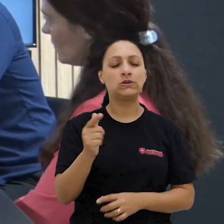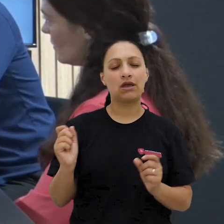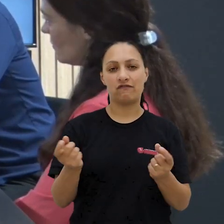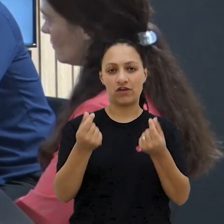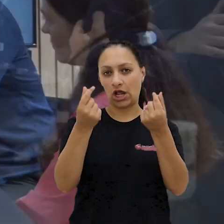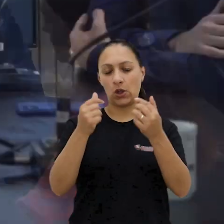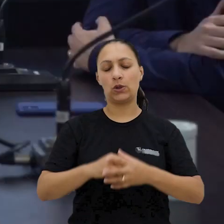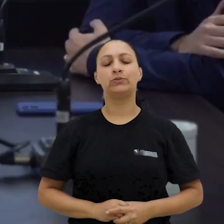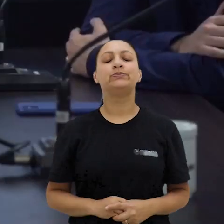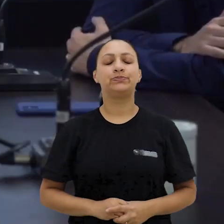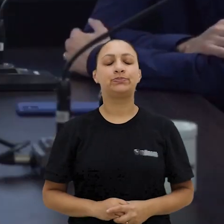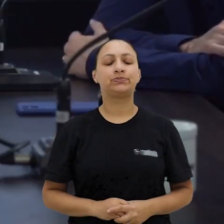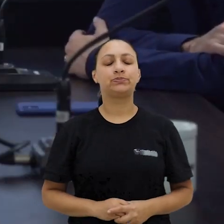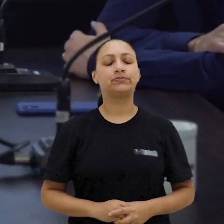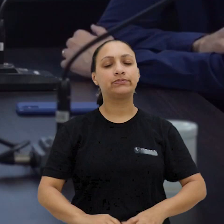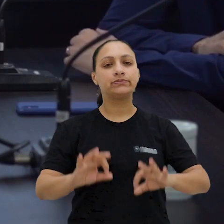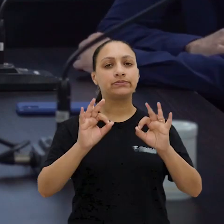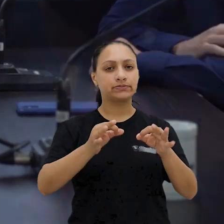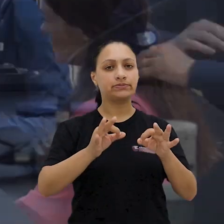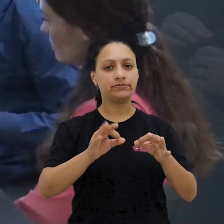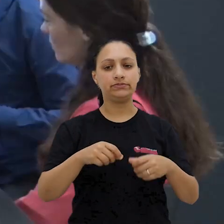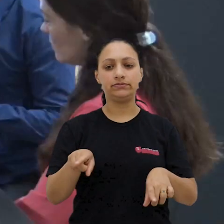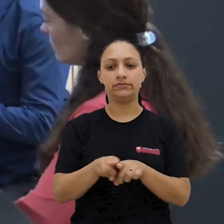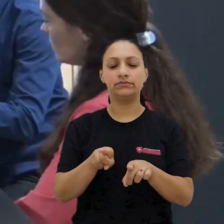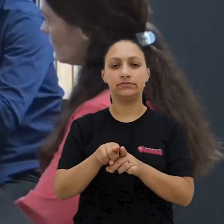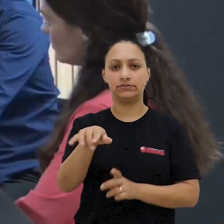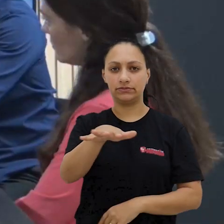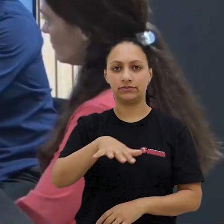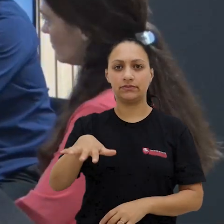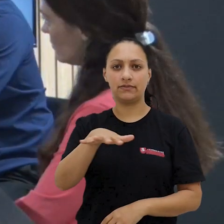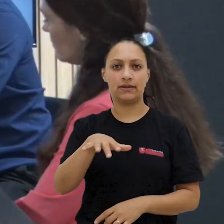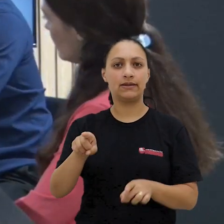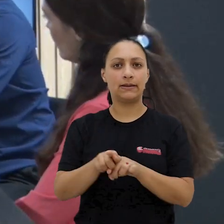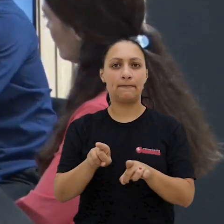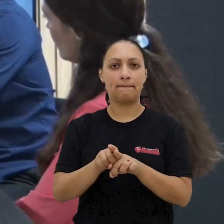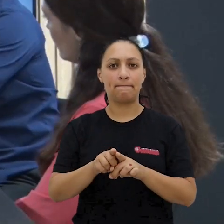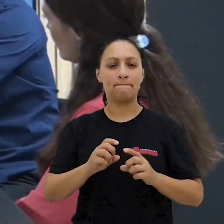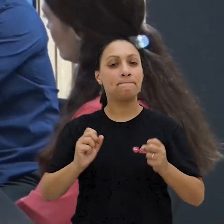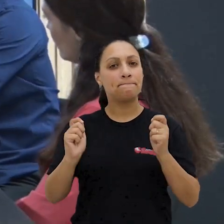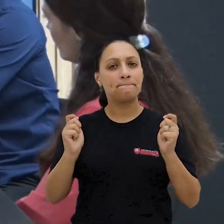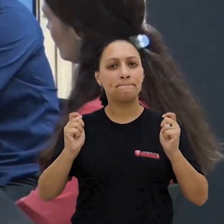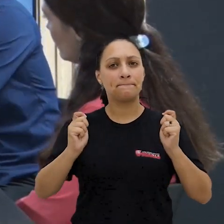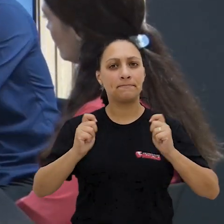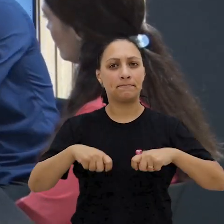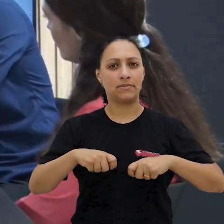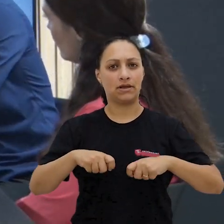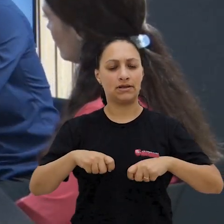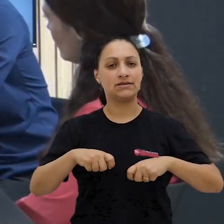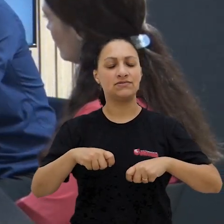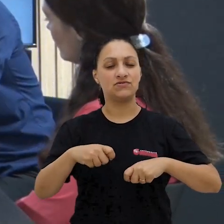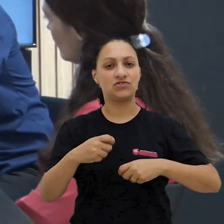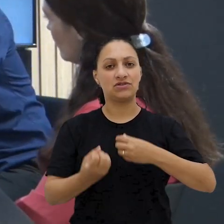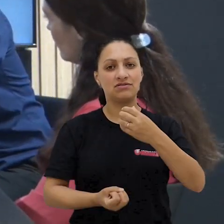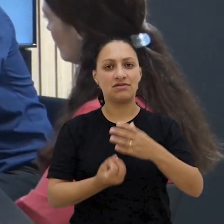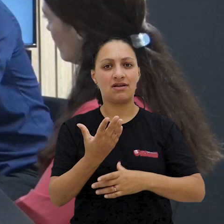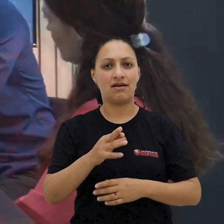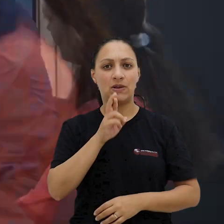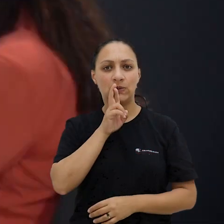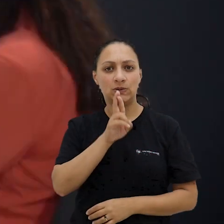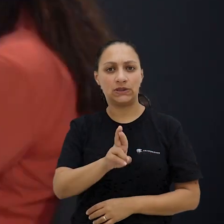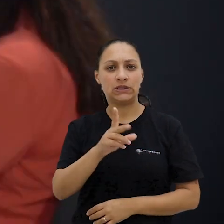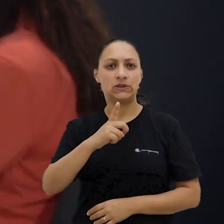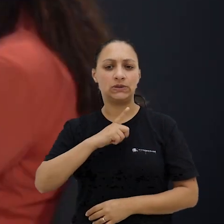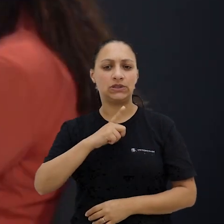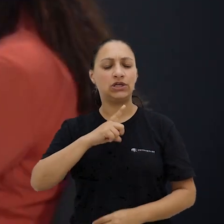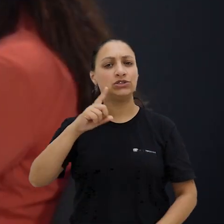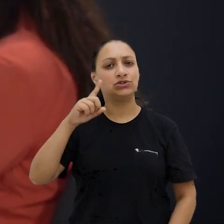também. Com certeza. Sandra, é a questão de cada espaço, cada ambiente, né? Que tu pode realmente gerar resultado e